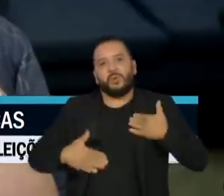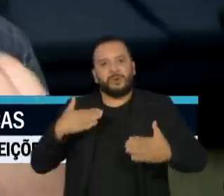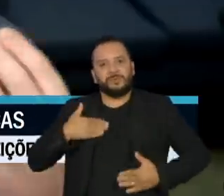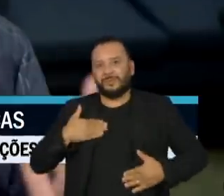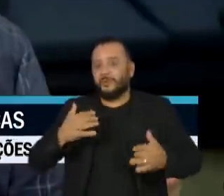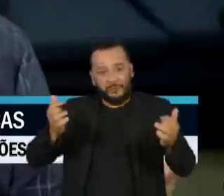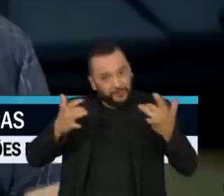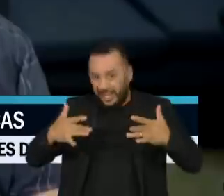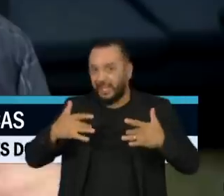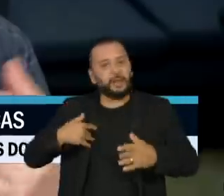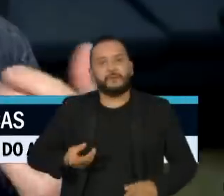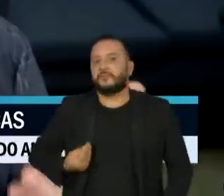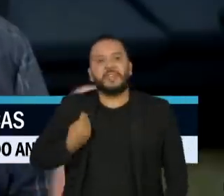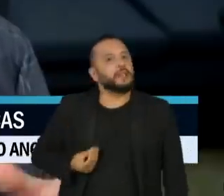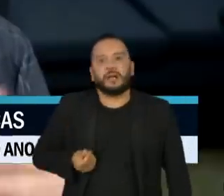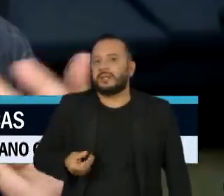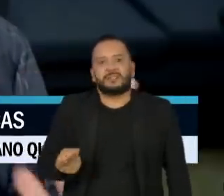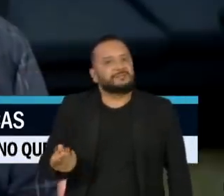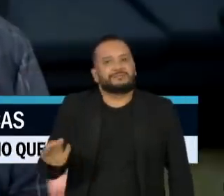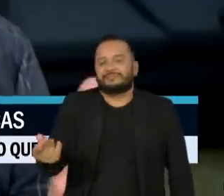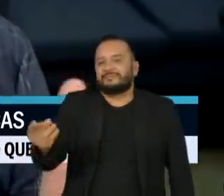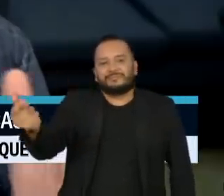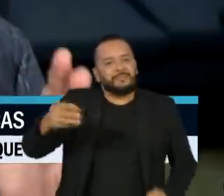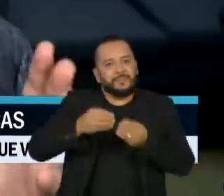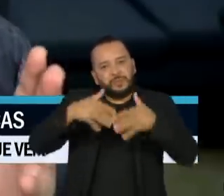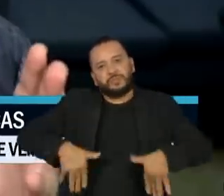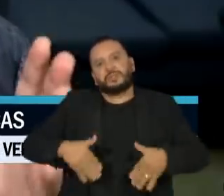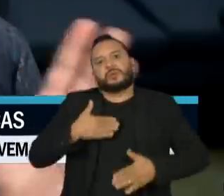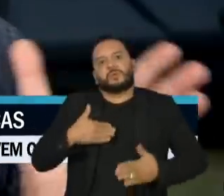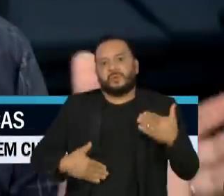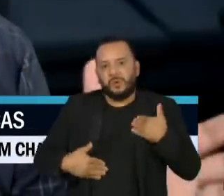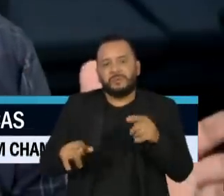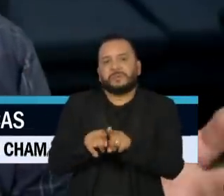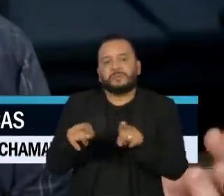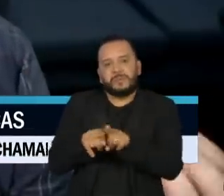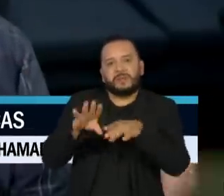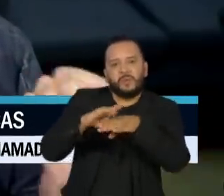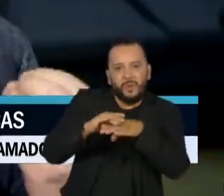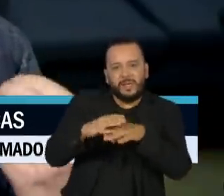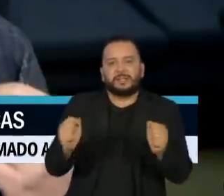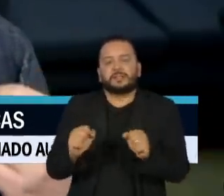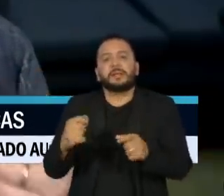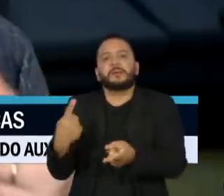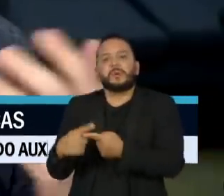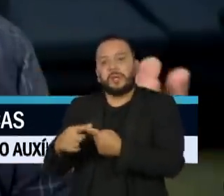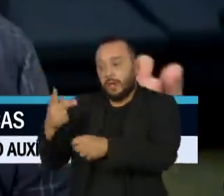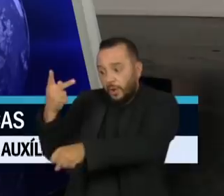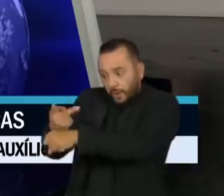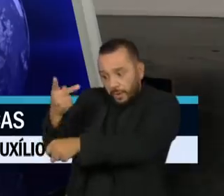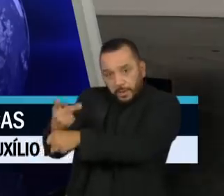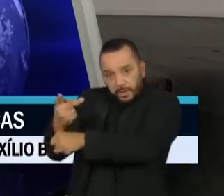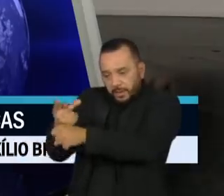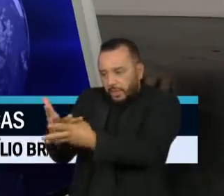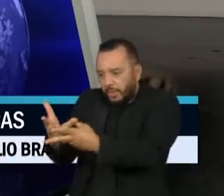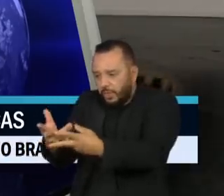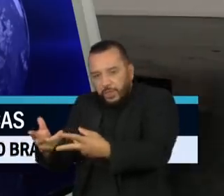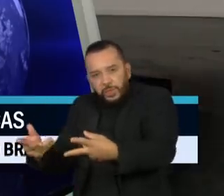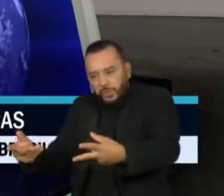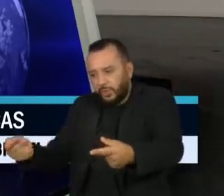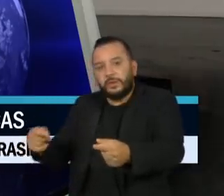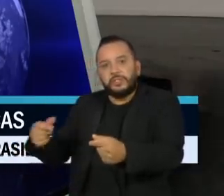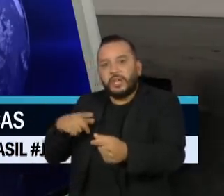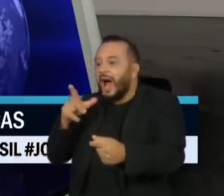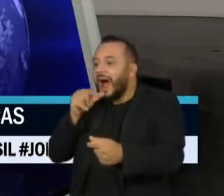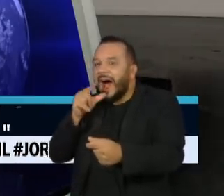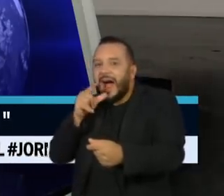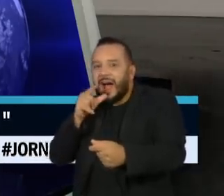seu corpo para o resto da vida, causando danos e causando problemas. Então, se usa o mercúrio para extrair o ouro no garimpo, esse mercúrio é jogado na